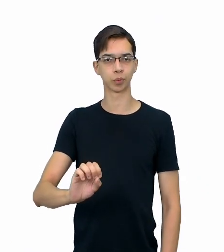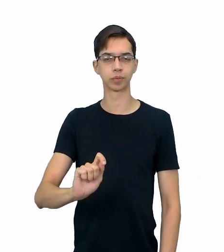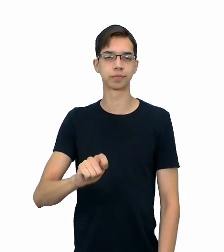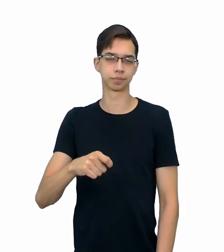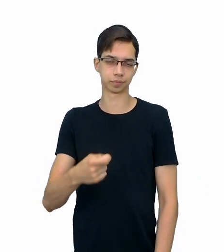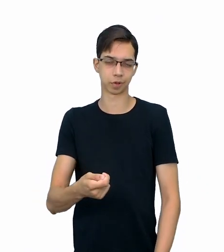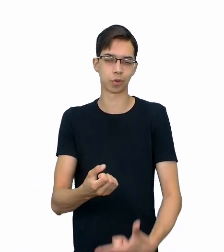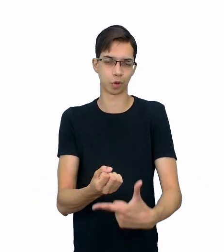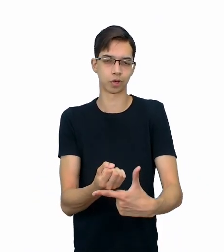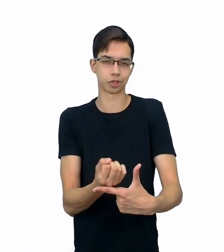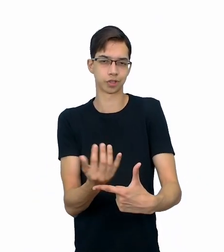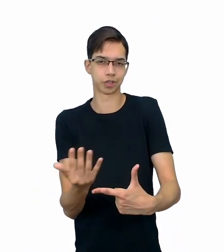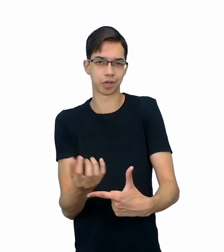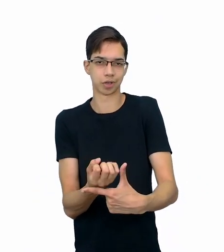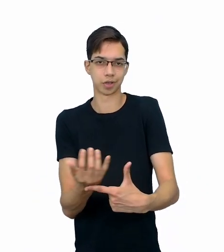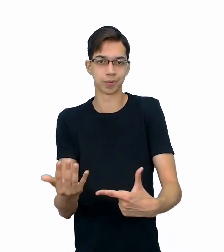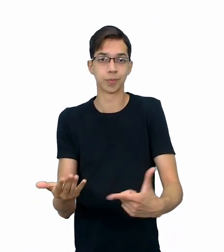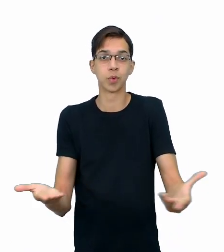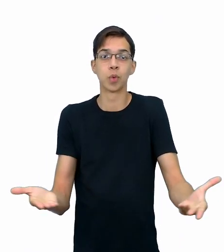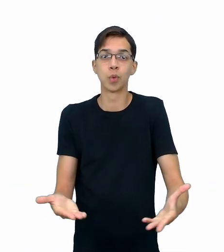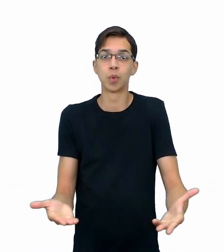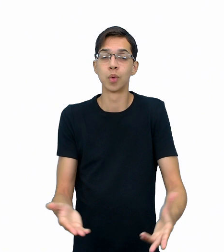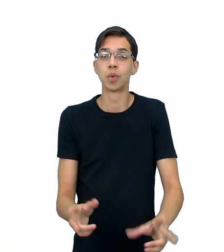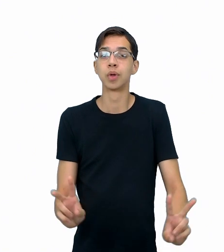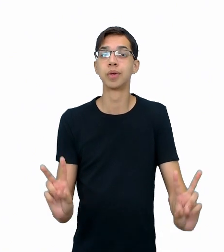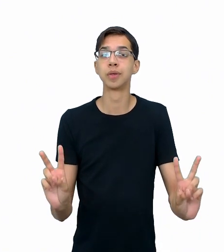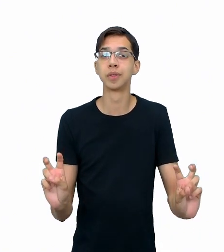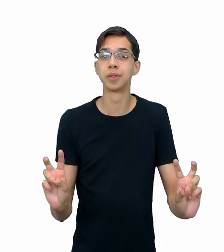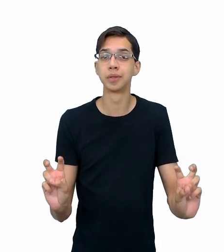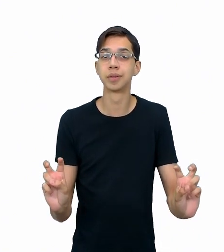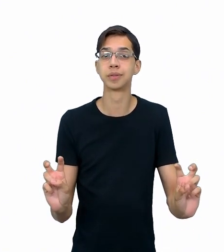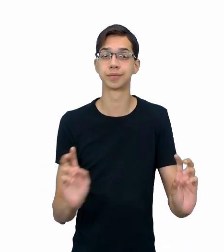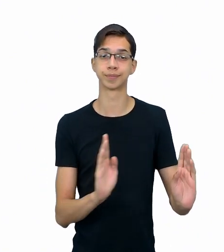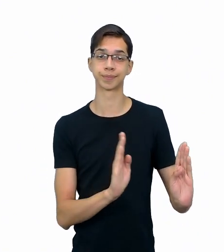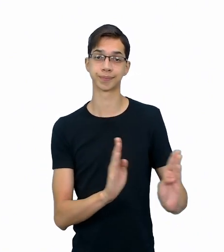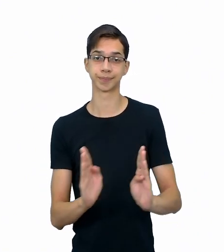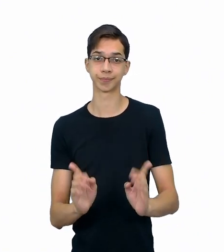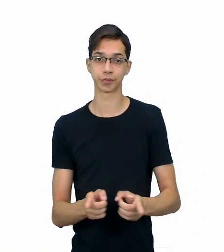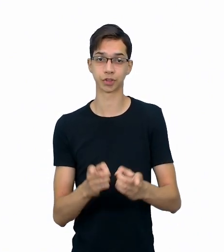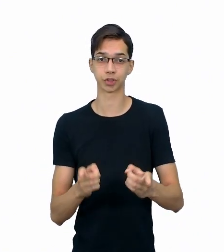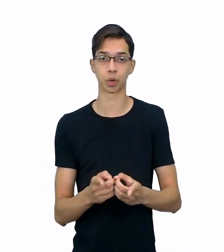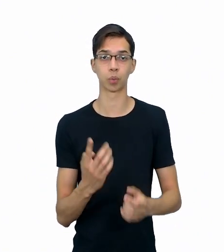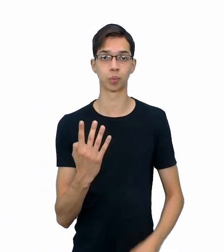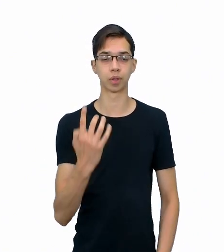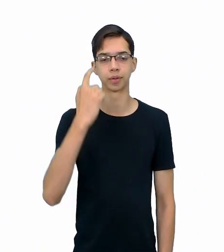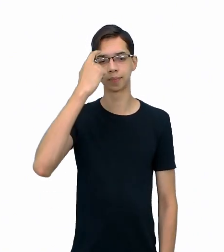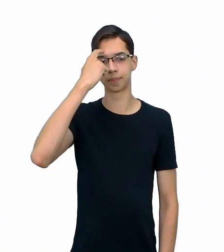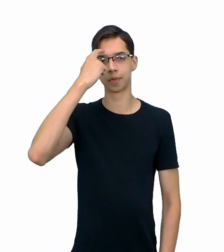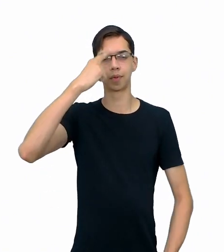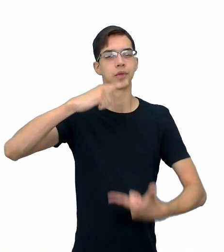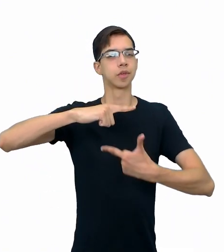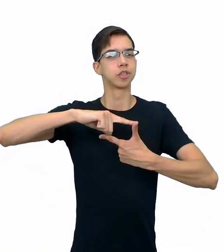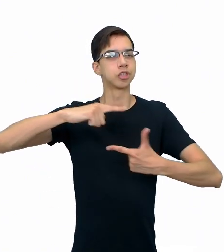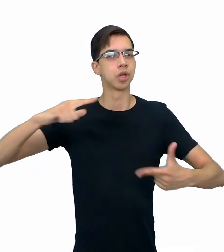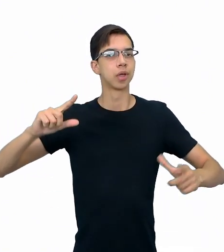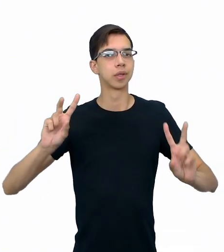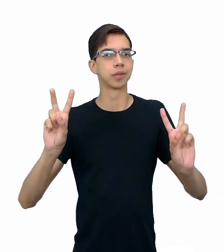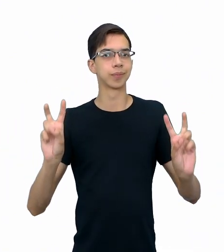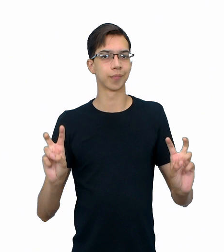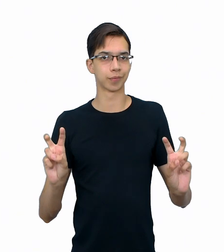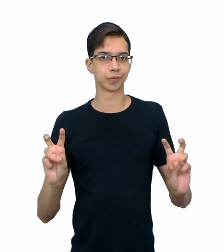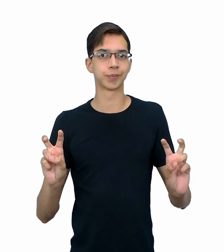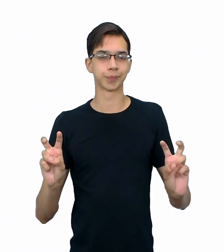vai tratar, na sequência didática 4, do pensamento geométrico. Nós discutiremos a